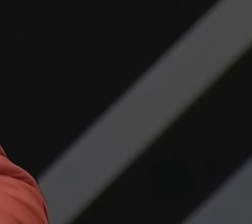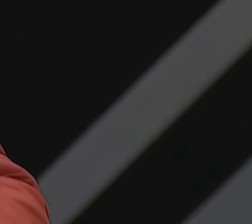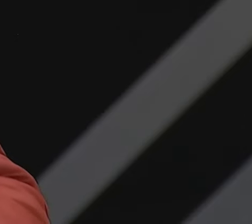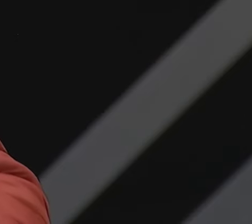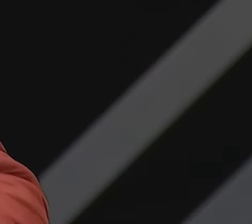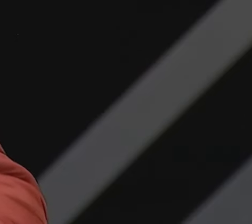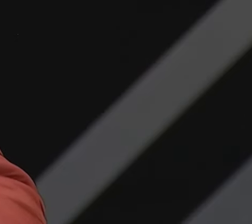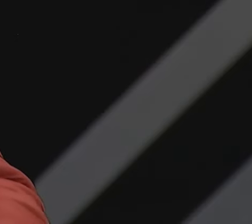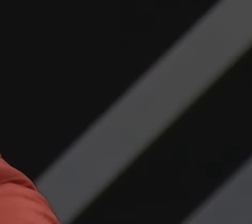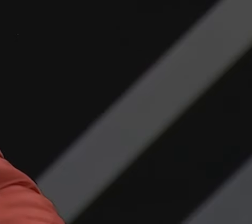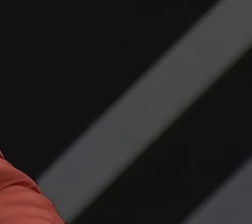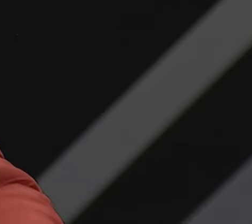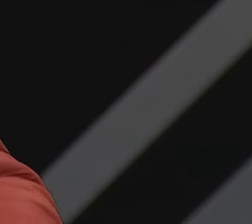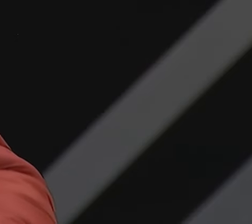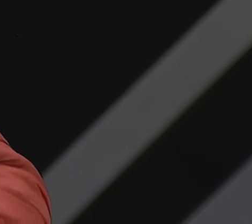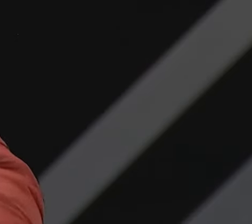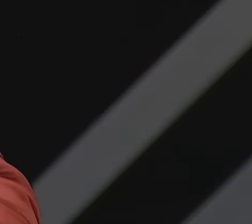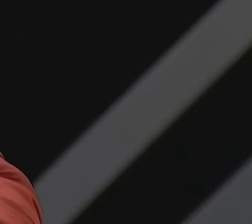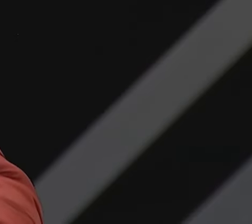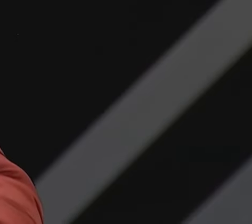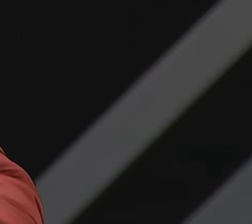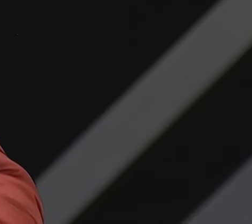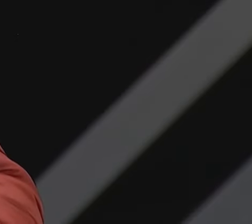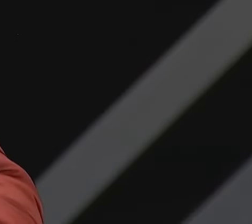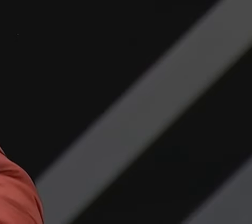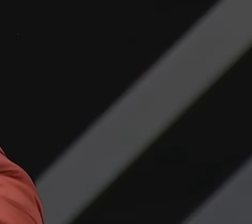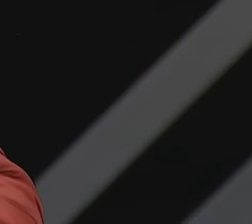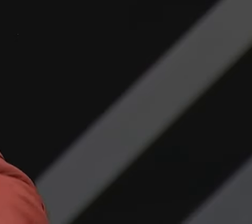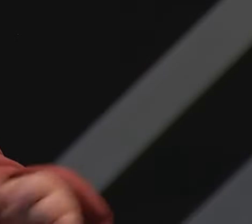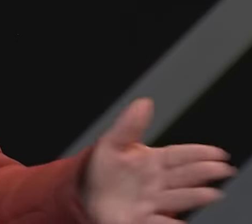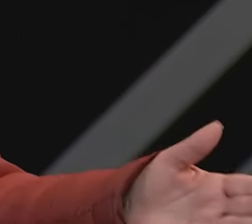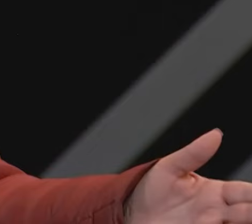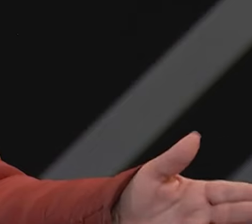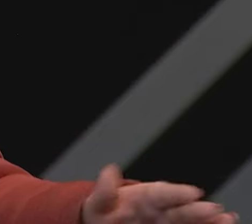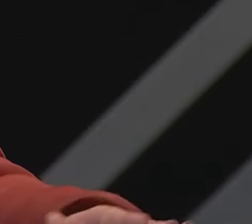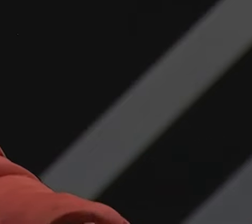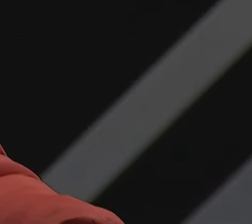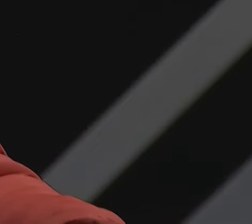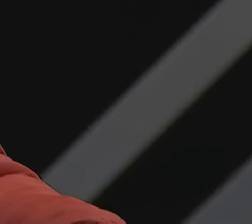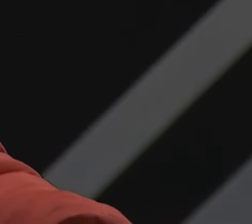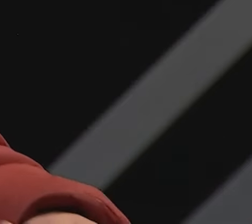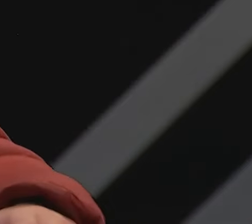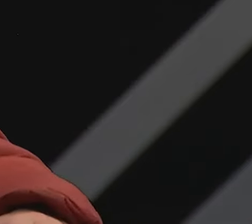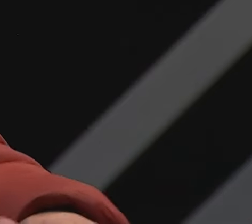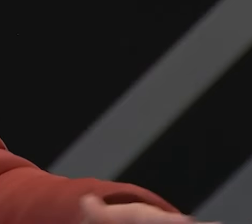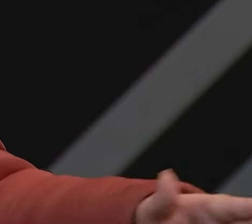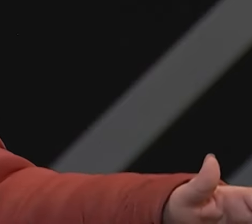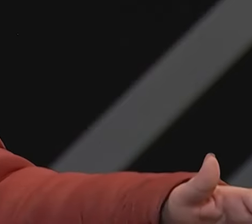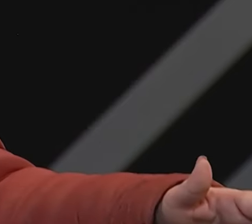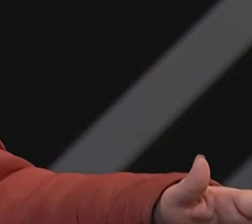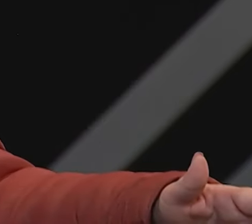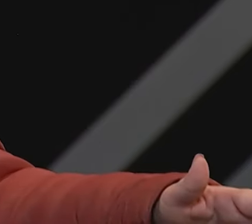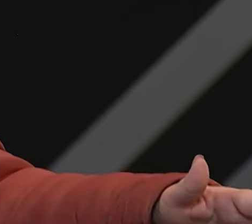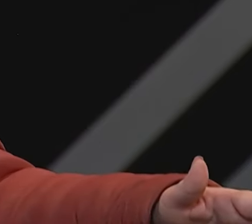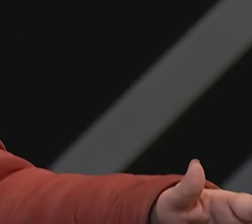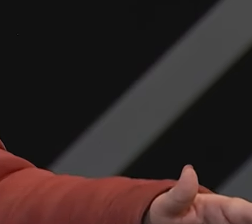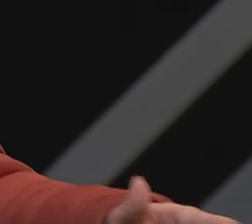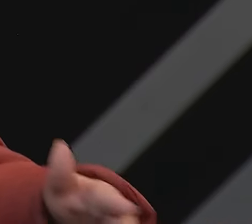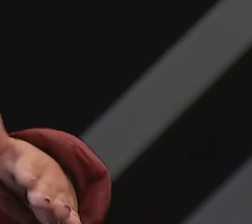segundo filho, né, ele era bebê ainda, e a Tainá, que é a mais velha, eu não tive toda essa experiência